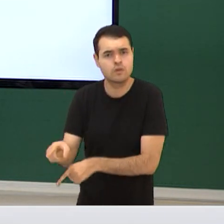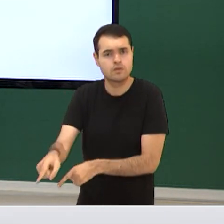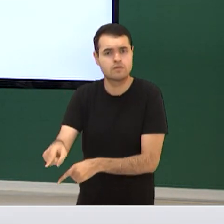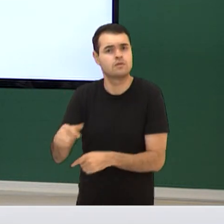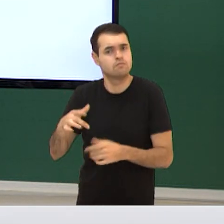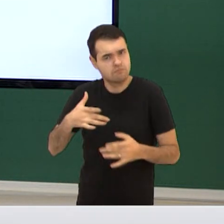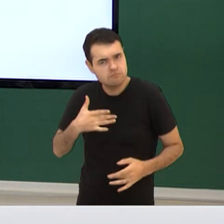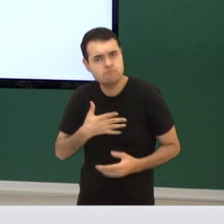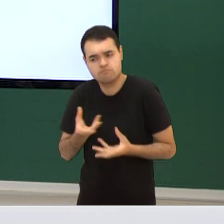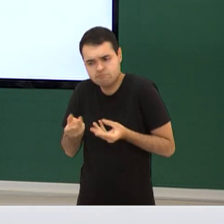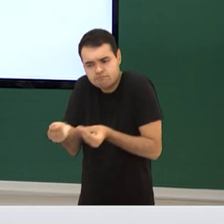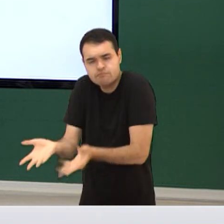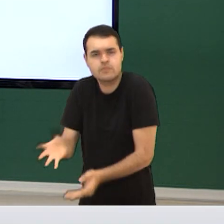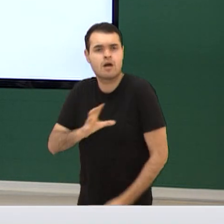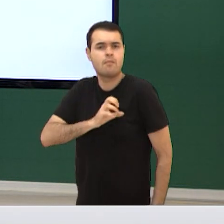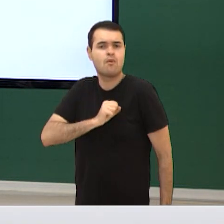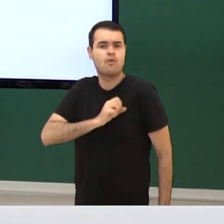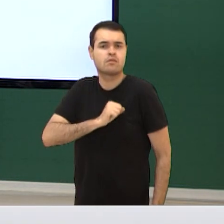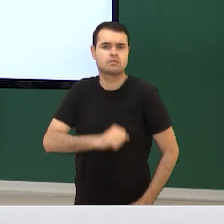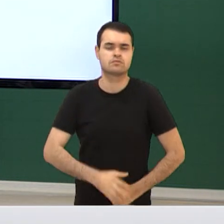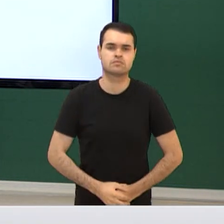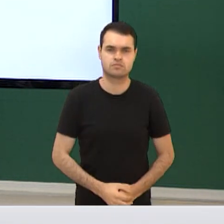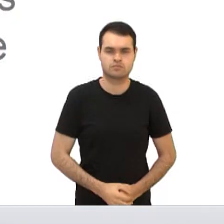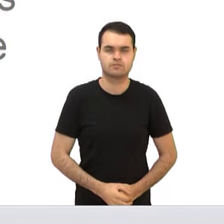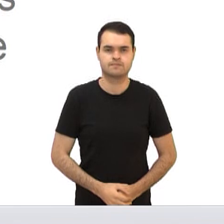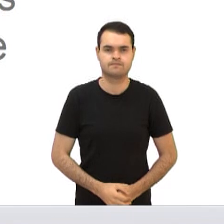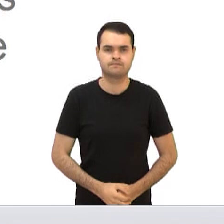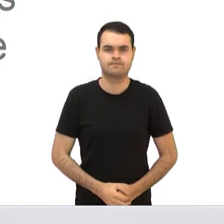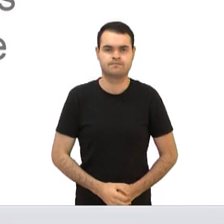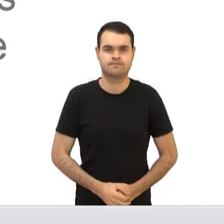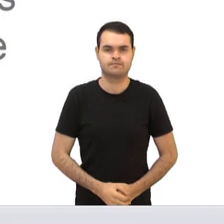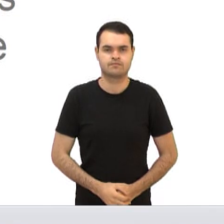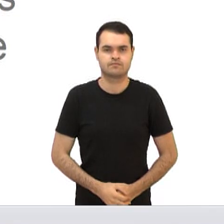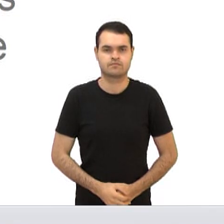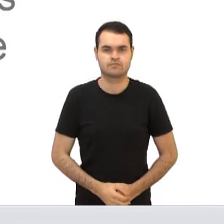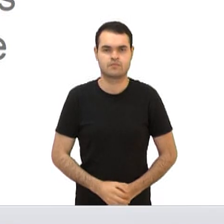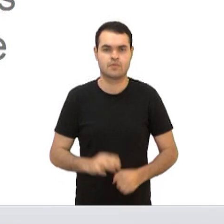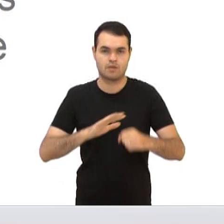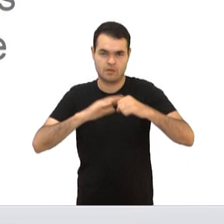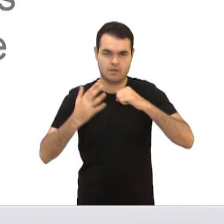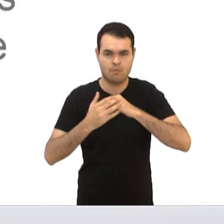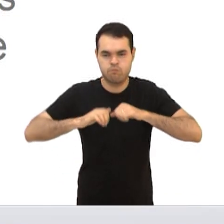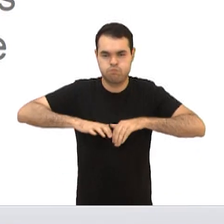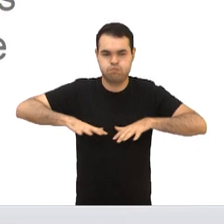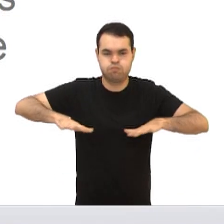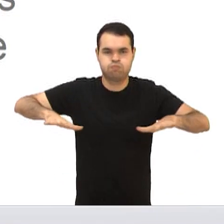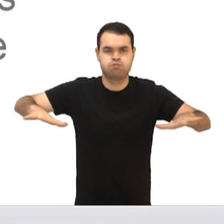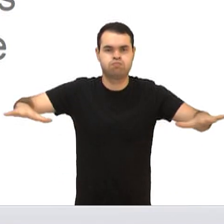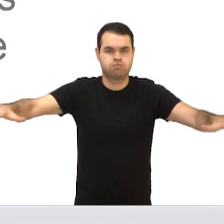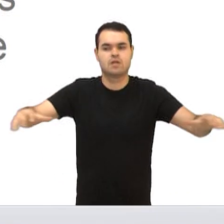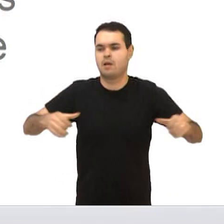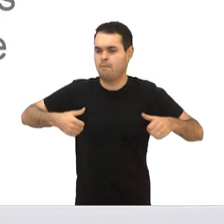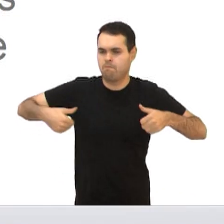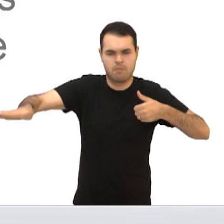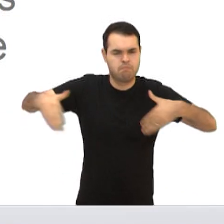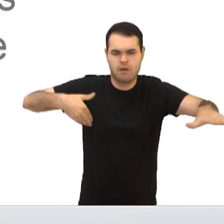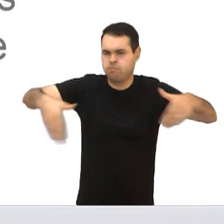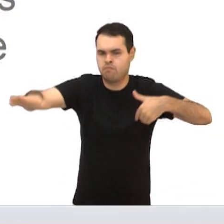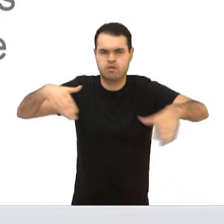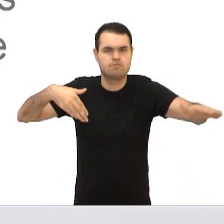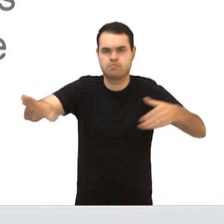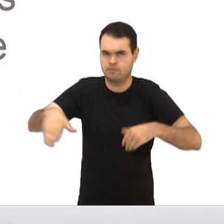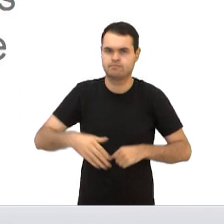carinho. Vamos lá? Abandono de animais se multiplica na pandemia e atinge até cavalos e coelhos.